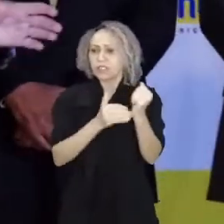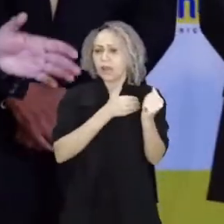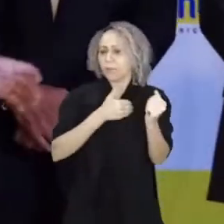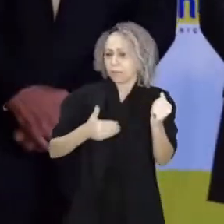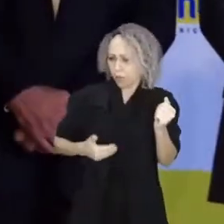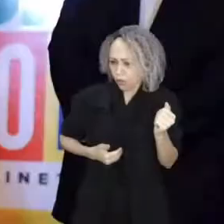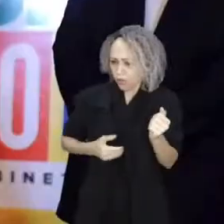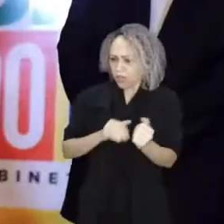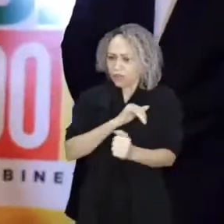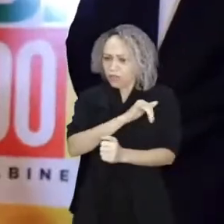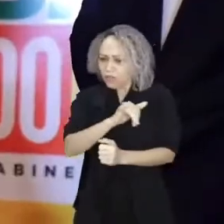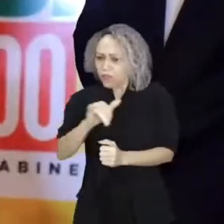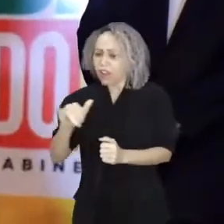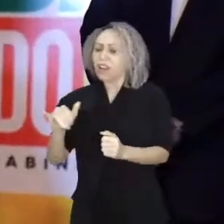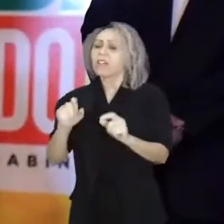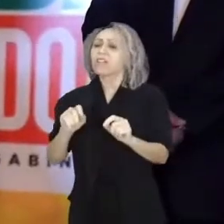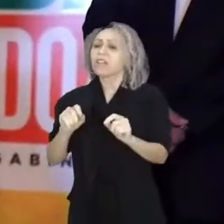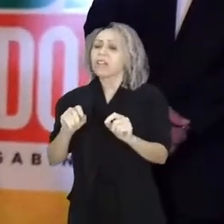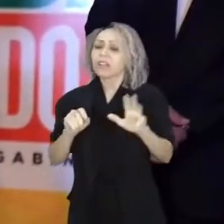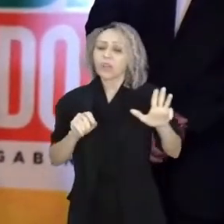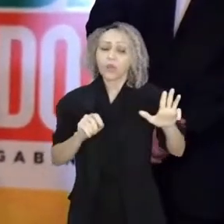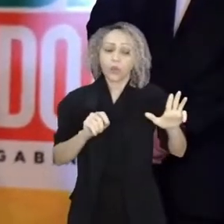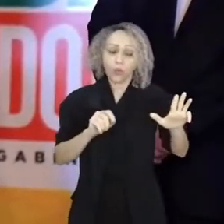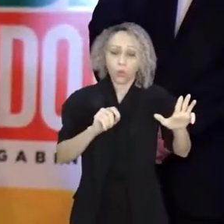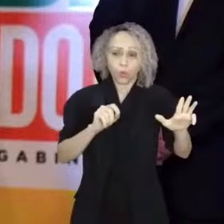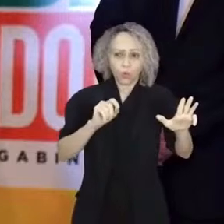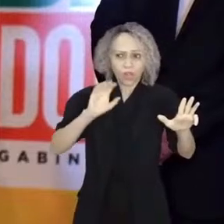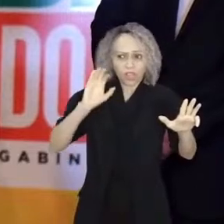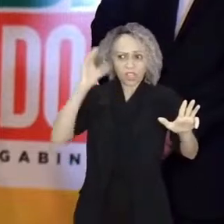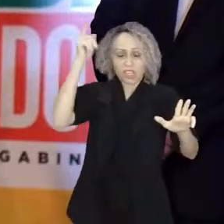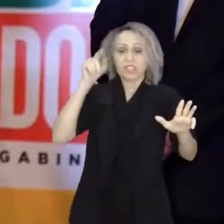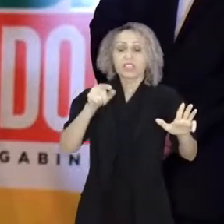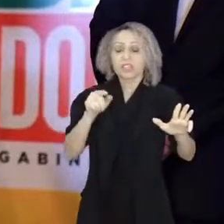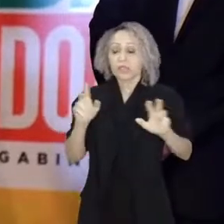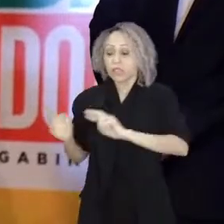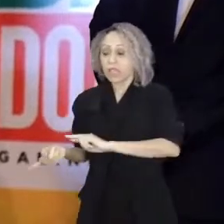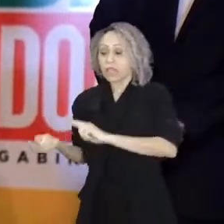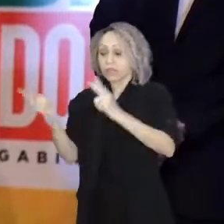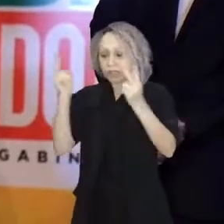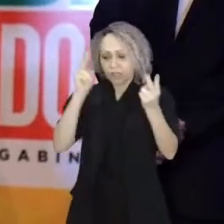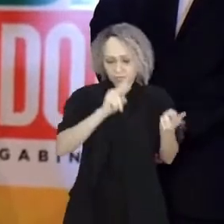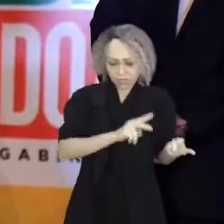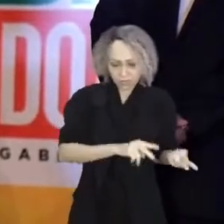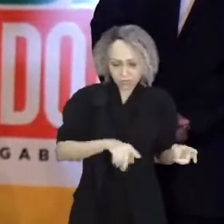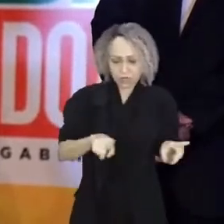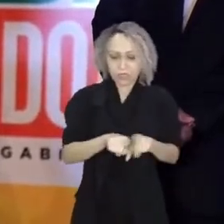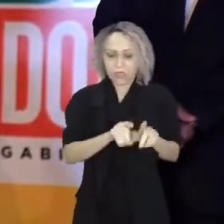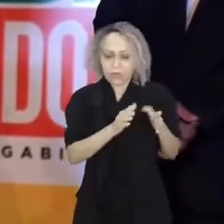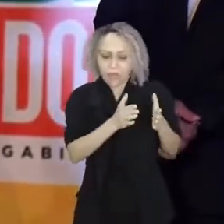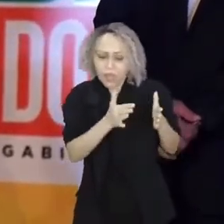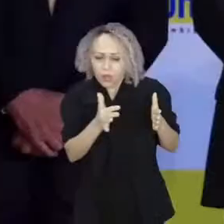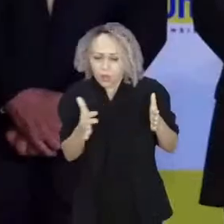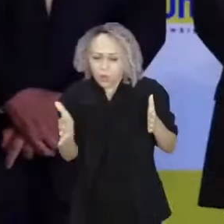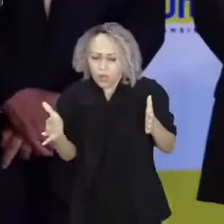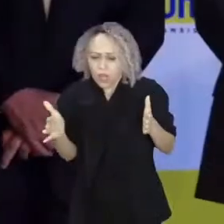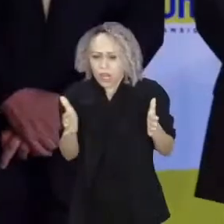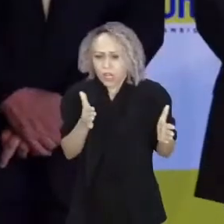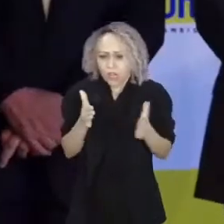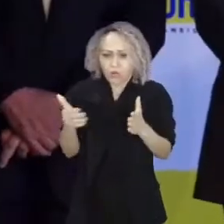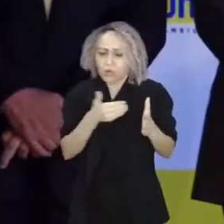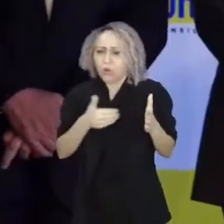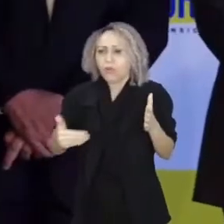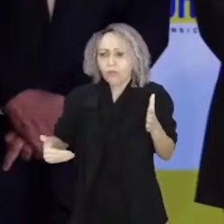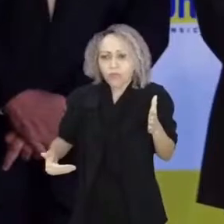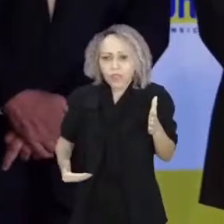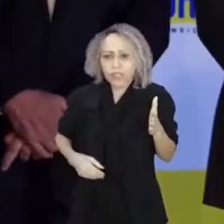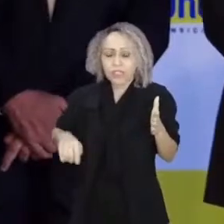determinou que na transição e também no exercício do governo nós estejamos muito próximo dos